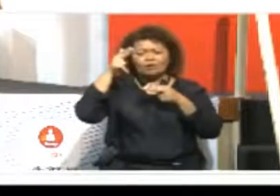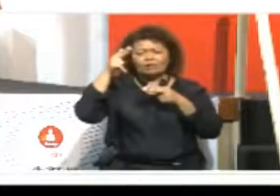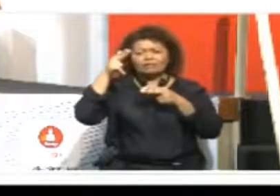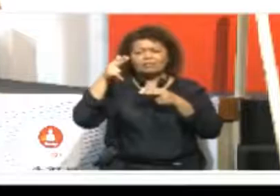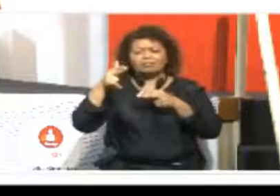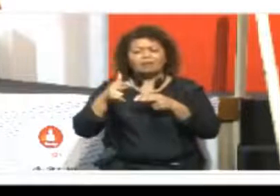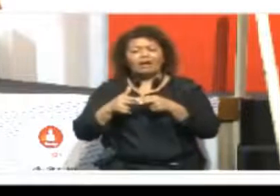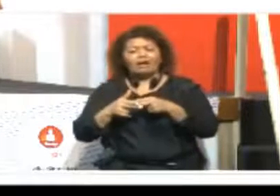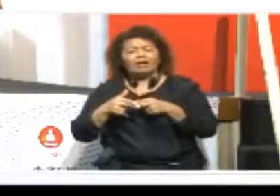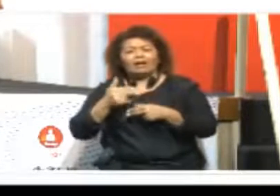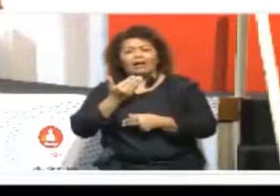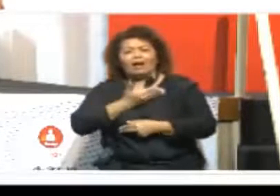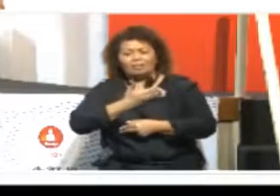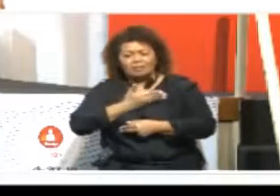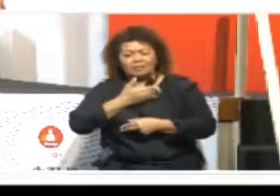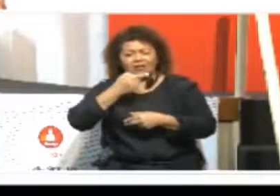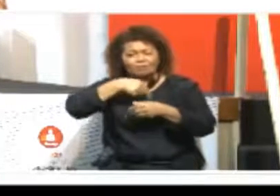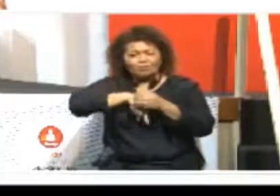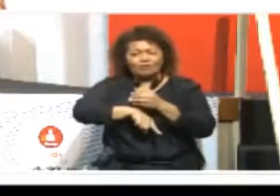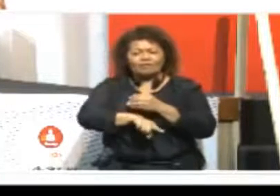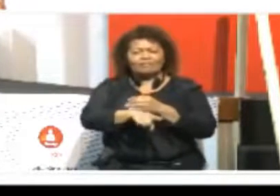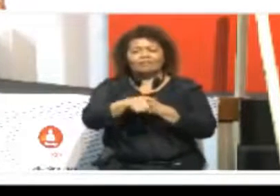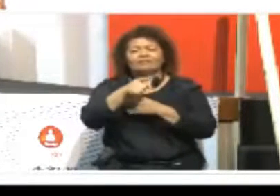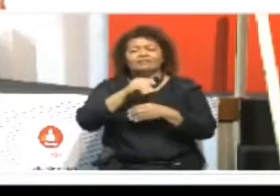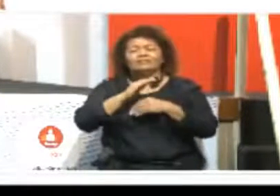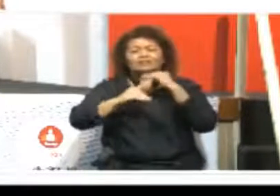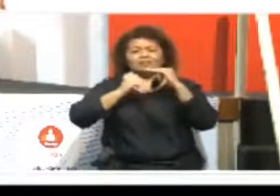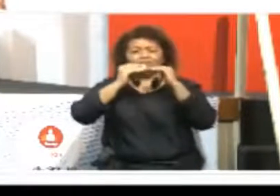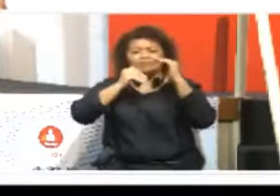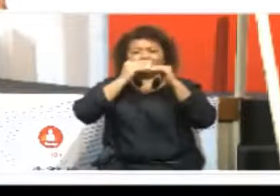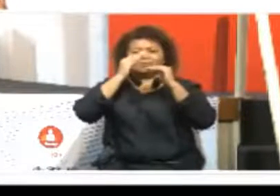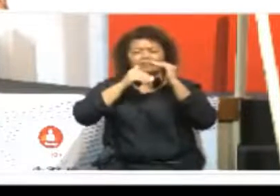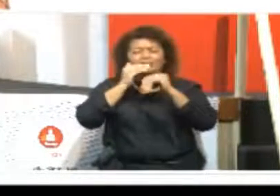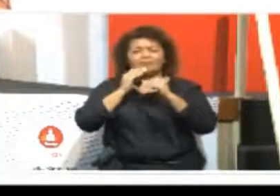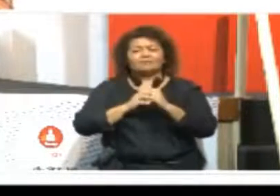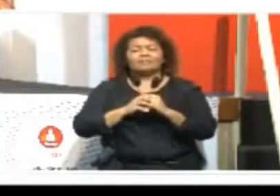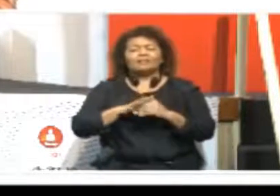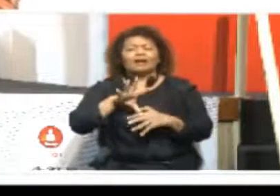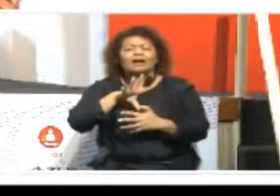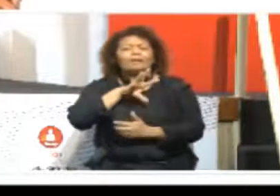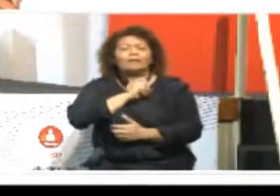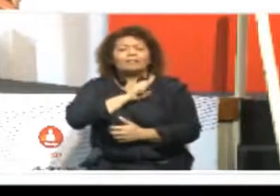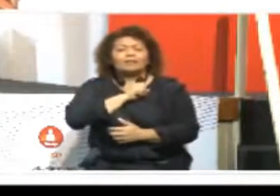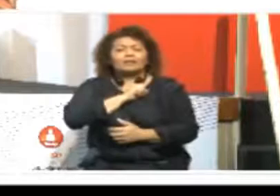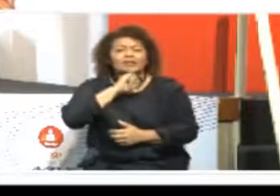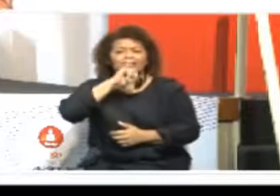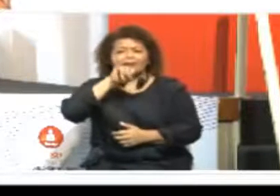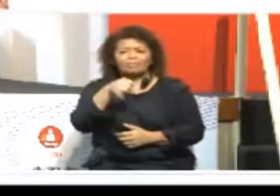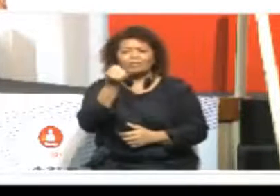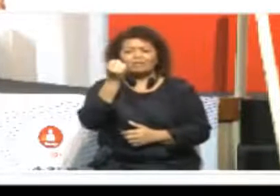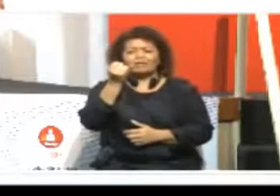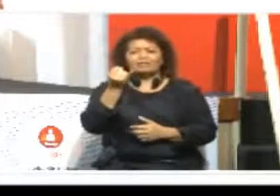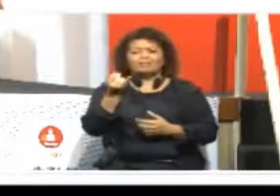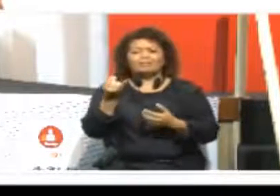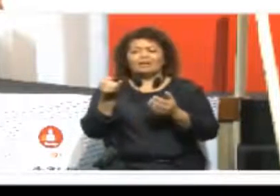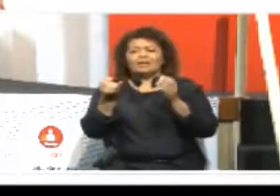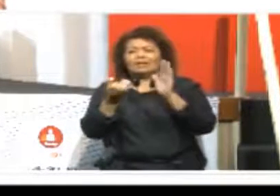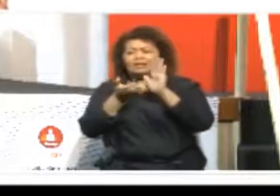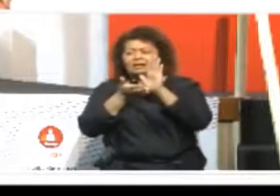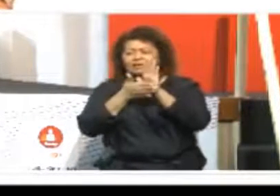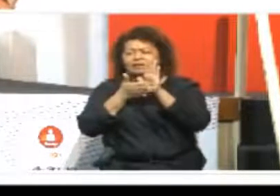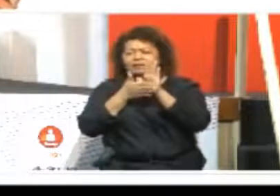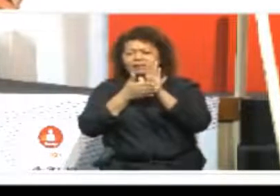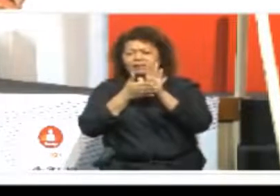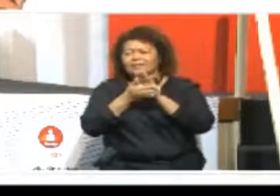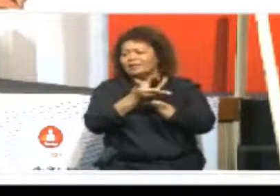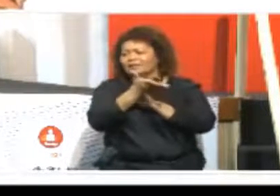desenvolvi e que sempre me acolhem com generosa amabilidade. Aproveito esse momento para desejar a todos os servidores dessa